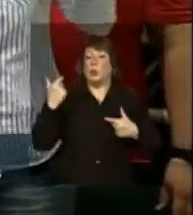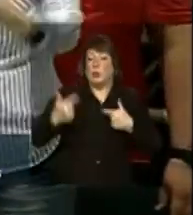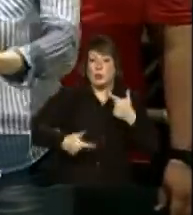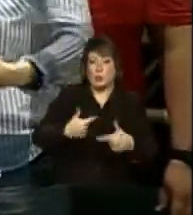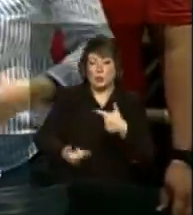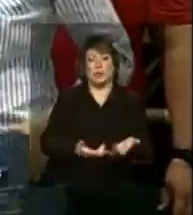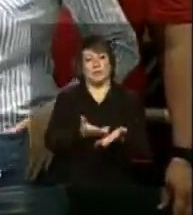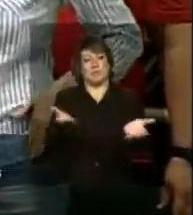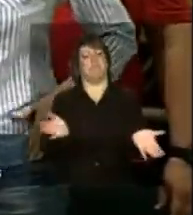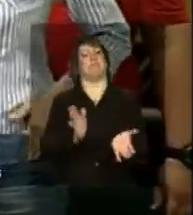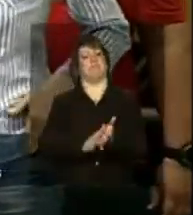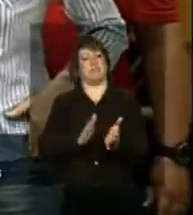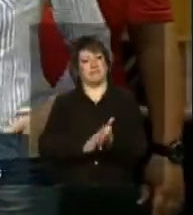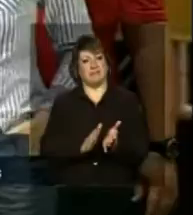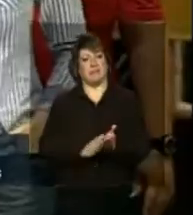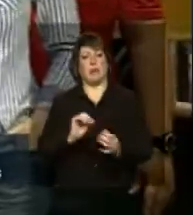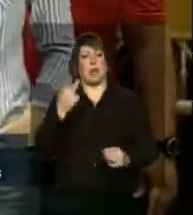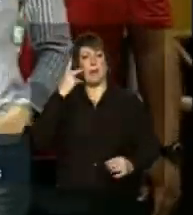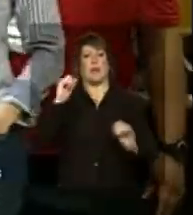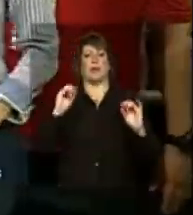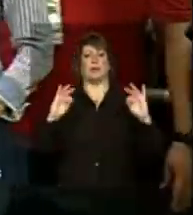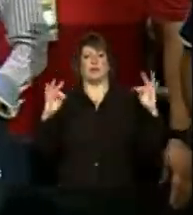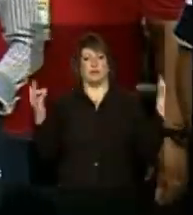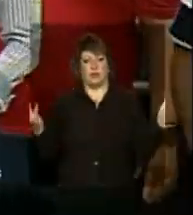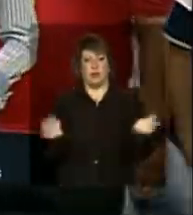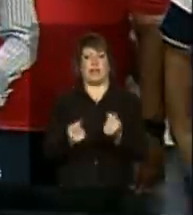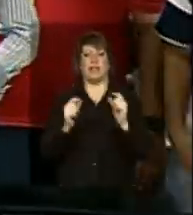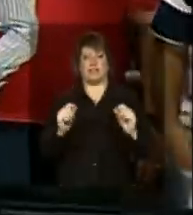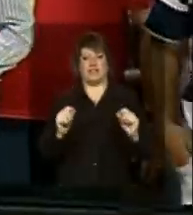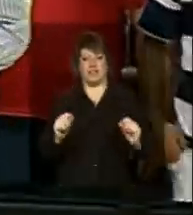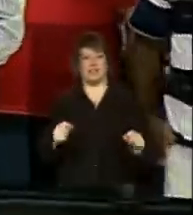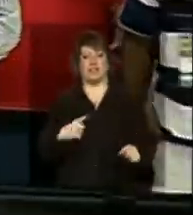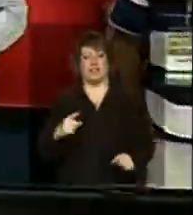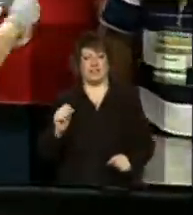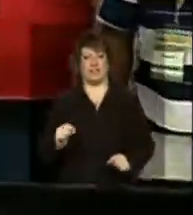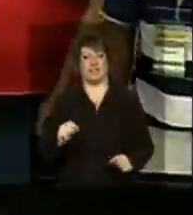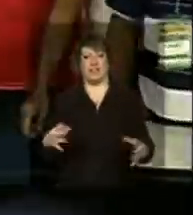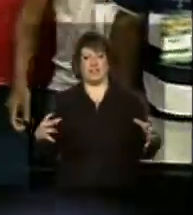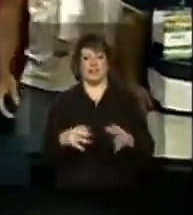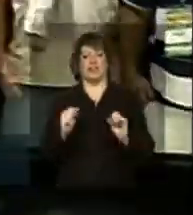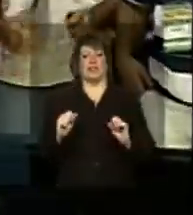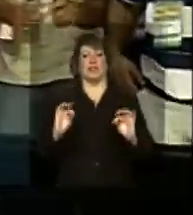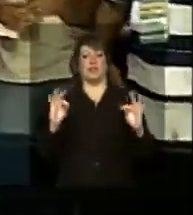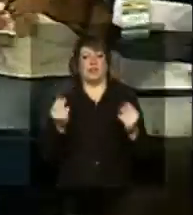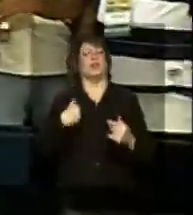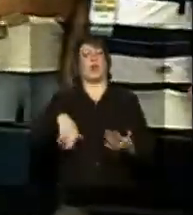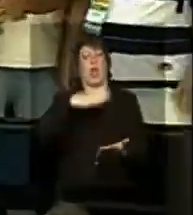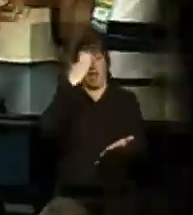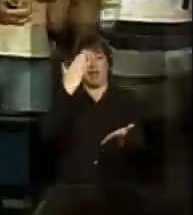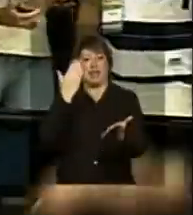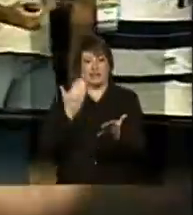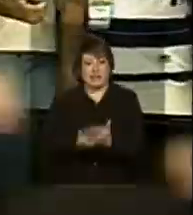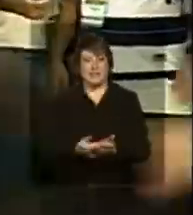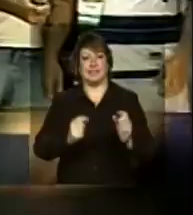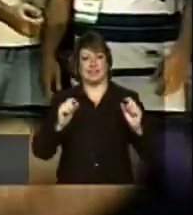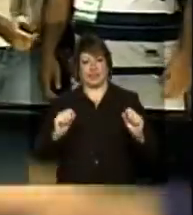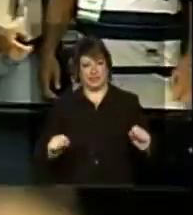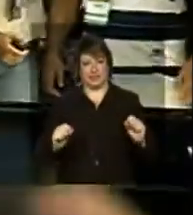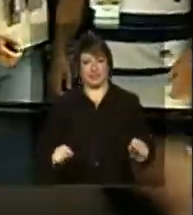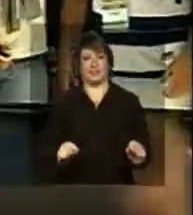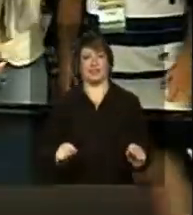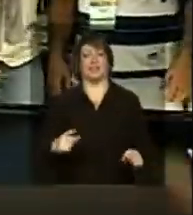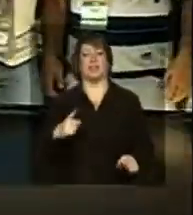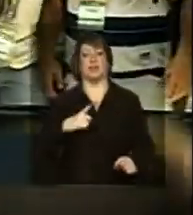lutadores, é um parabéns para todos nós que acreditamos no Estatuto, acreditamos nas políticas de